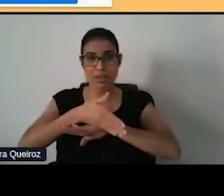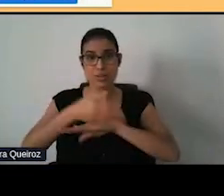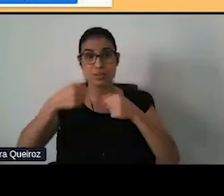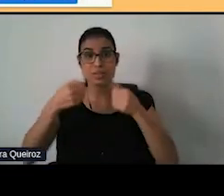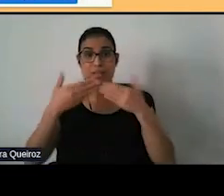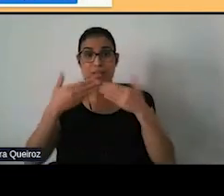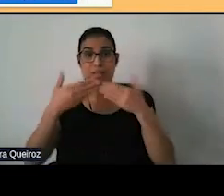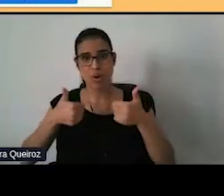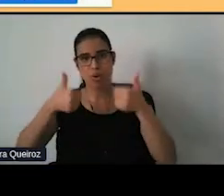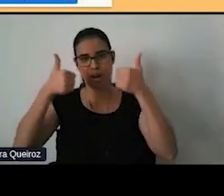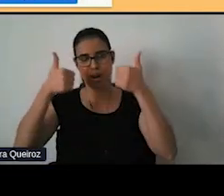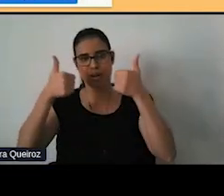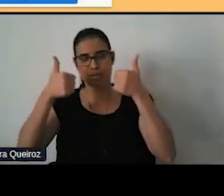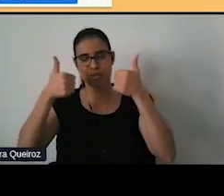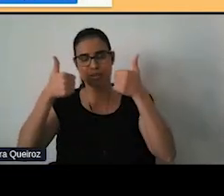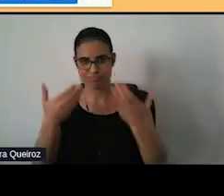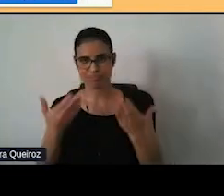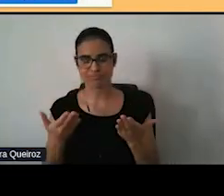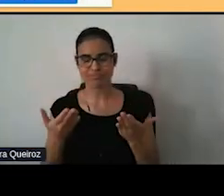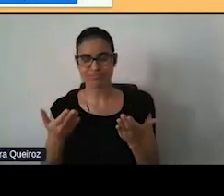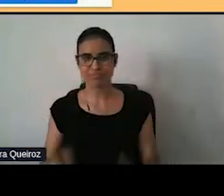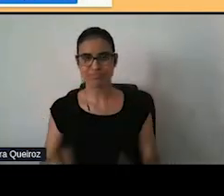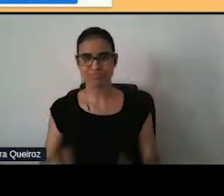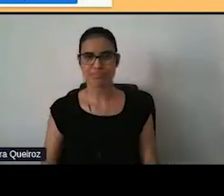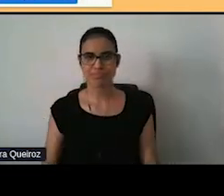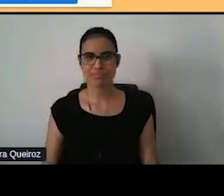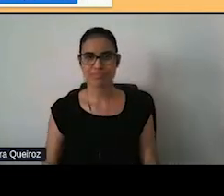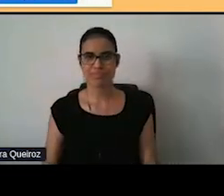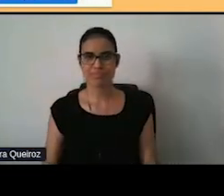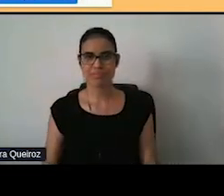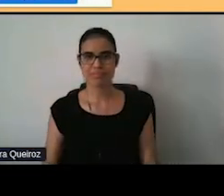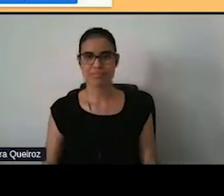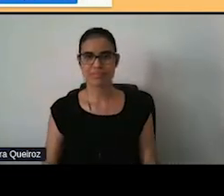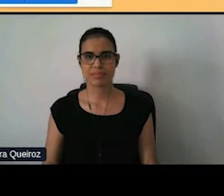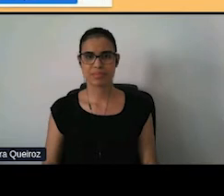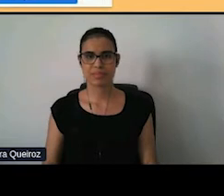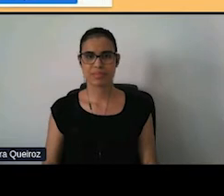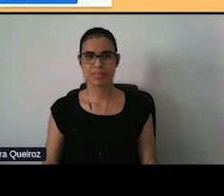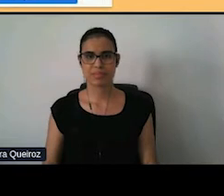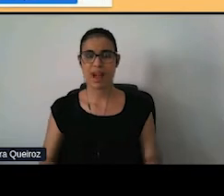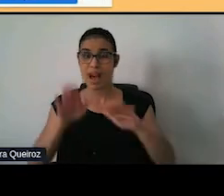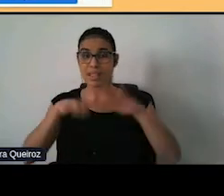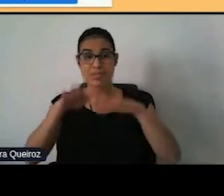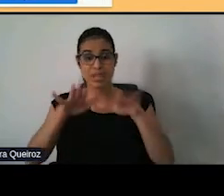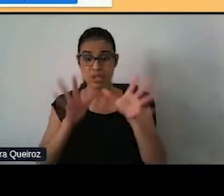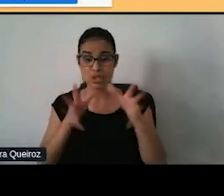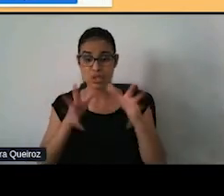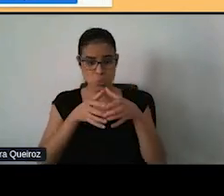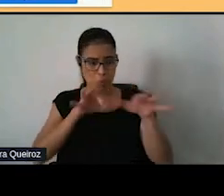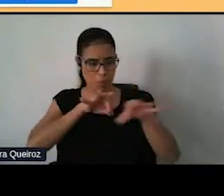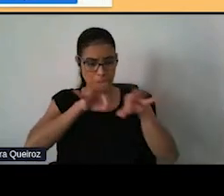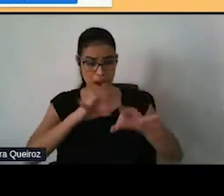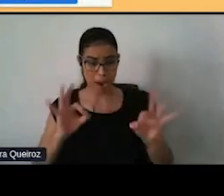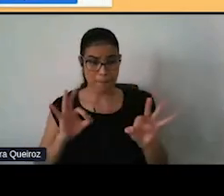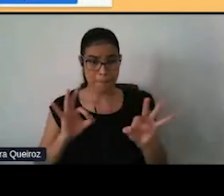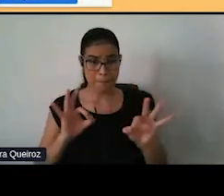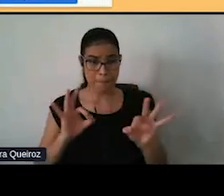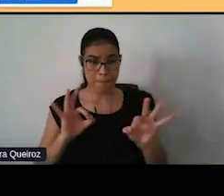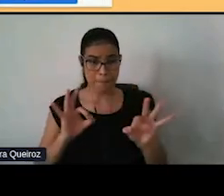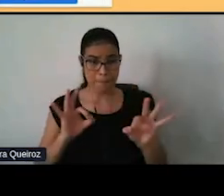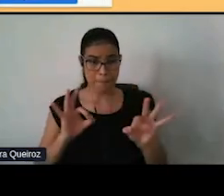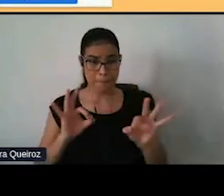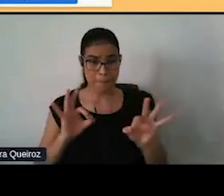aplicações, mas isso nunca é testado com uma pessoa PCD, sabe? É sempre testado com alguém ali que está